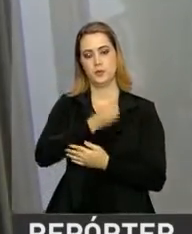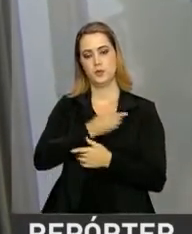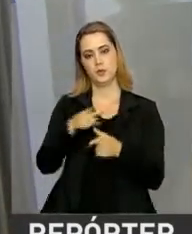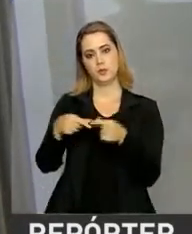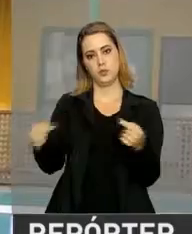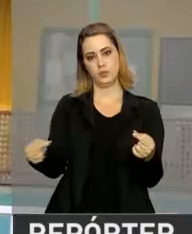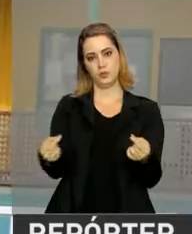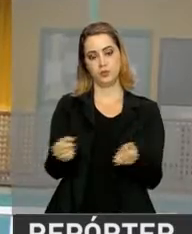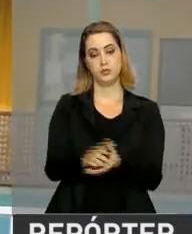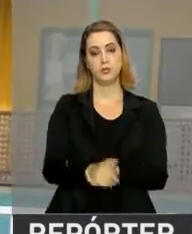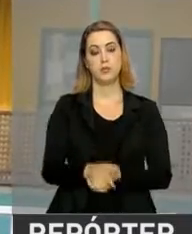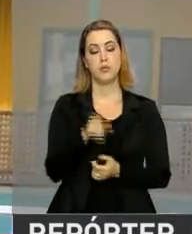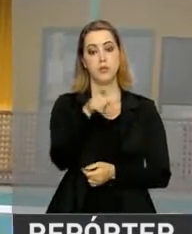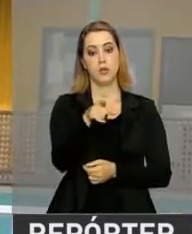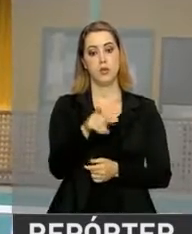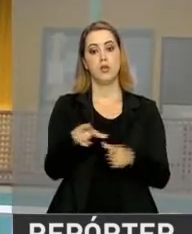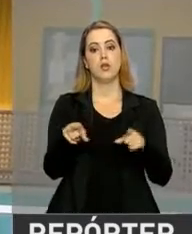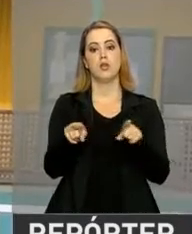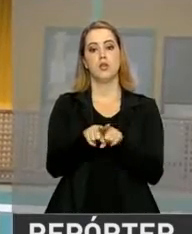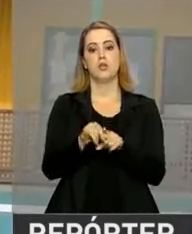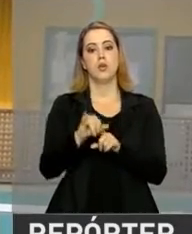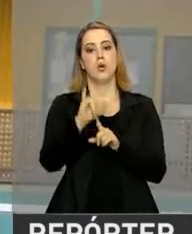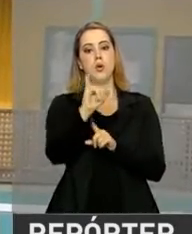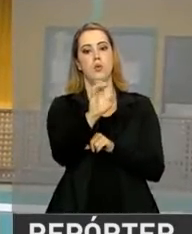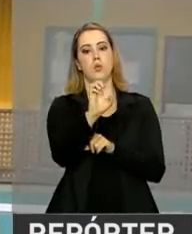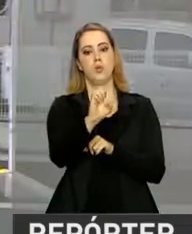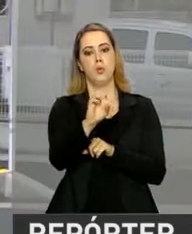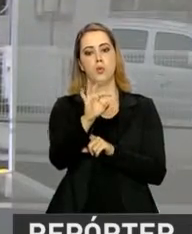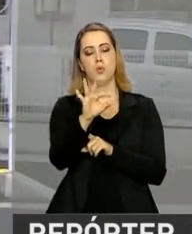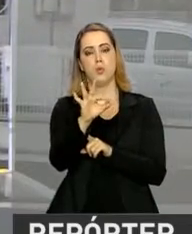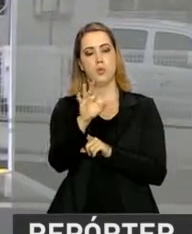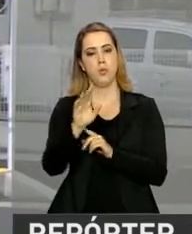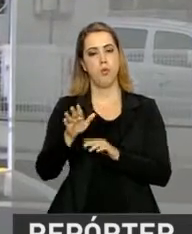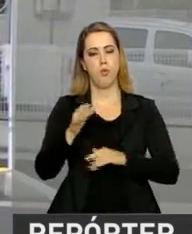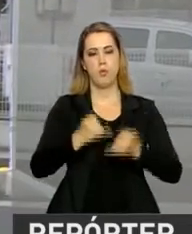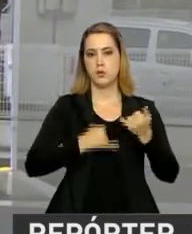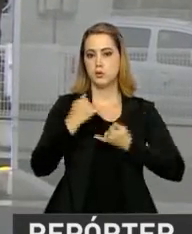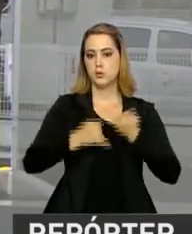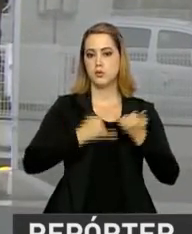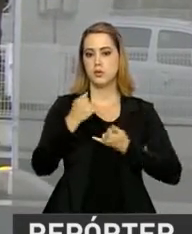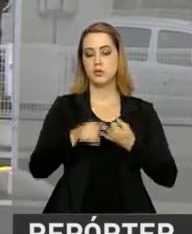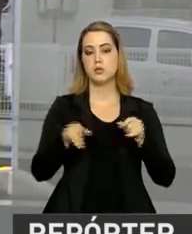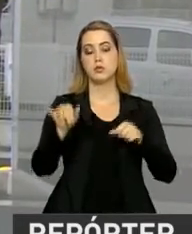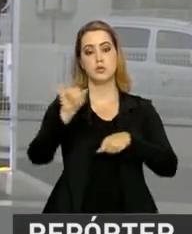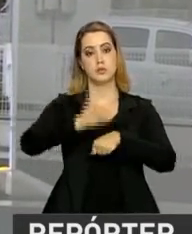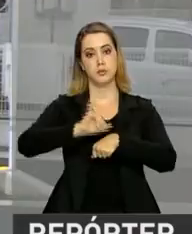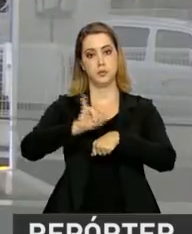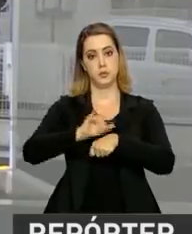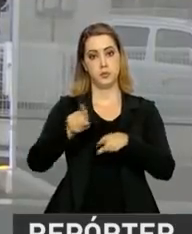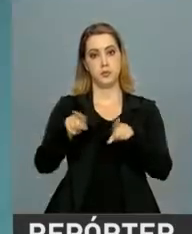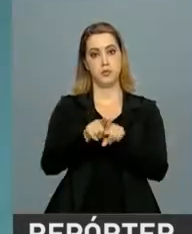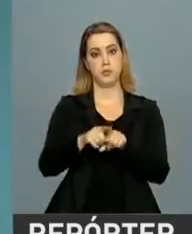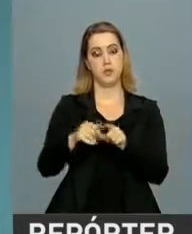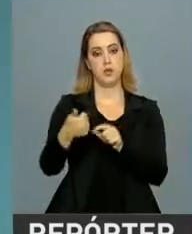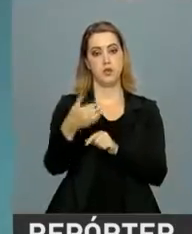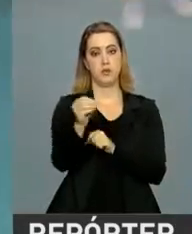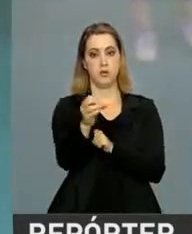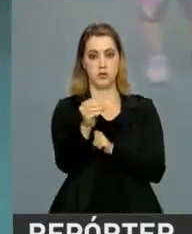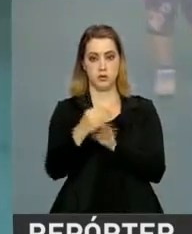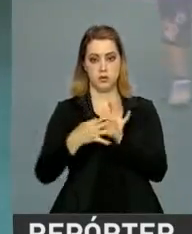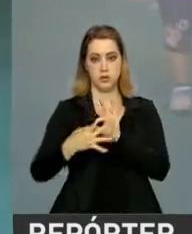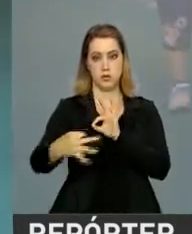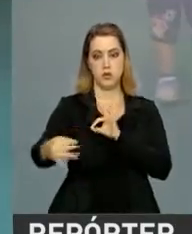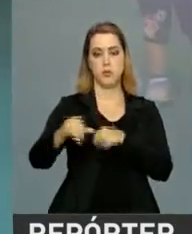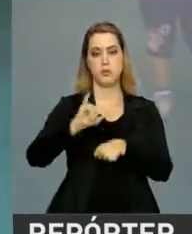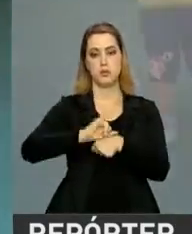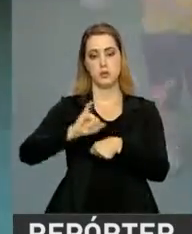exterior o instituto educacional recreação na cidade de kamisato a 100 quilômetros de tóquio atende cerca